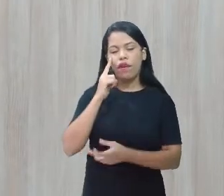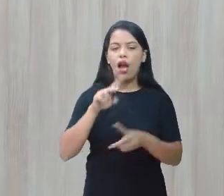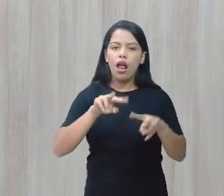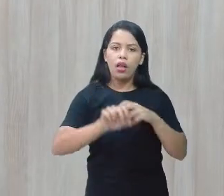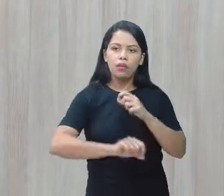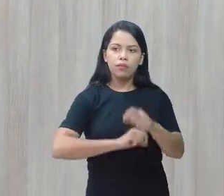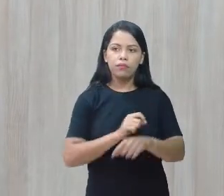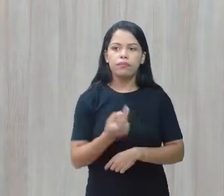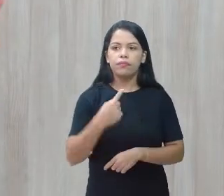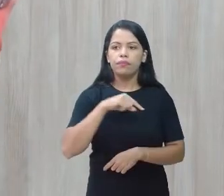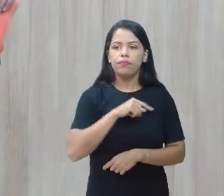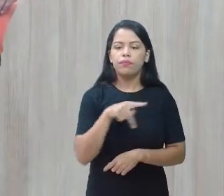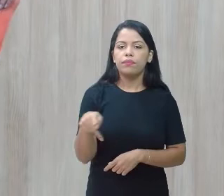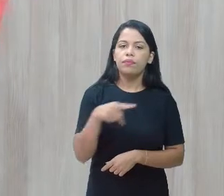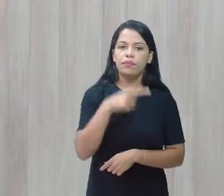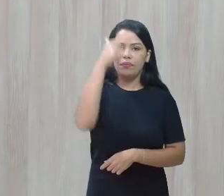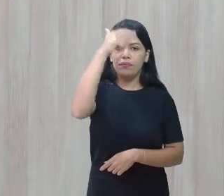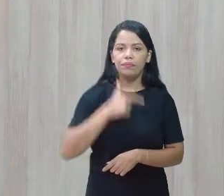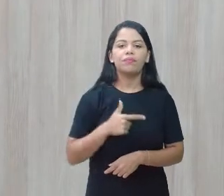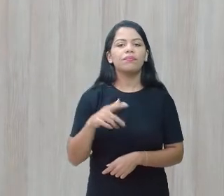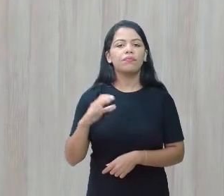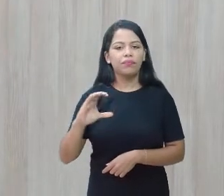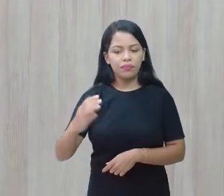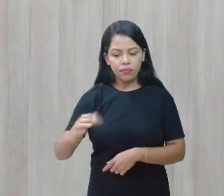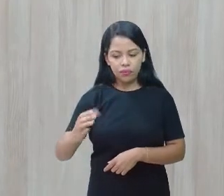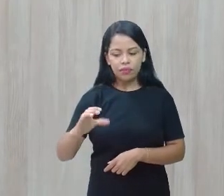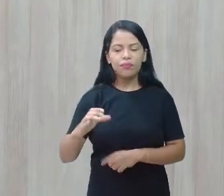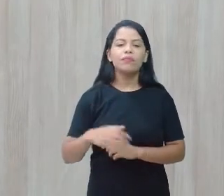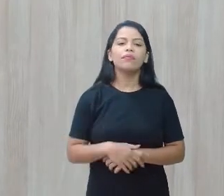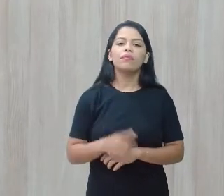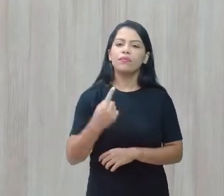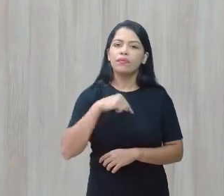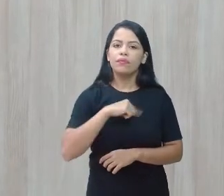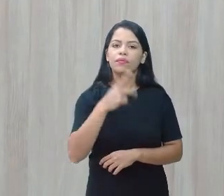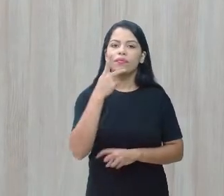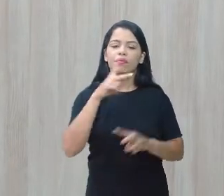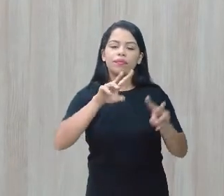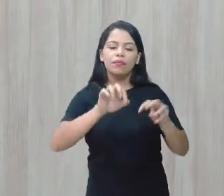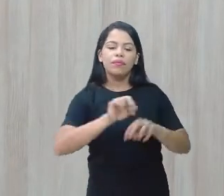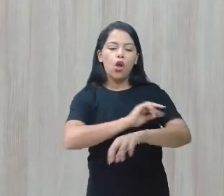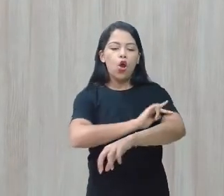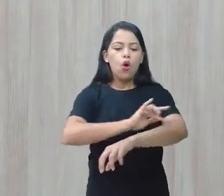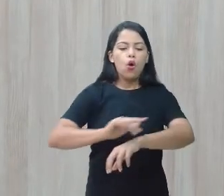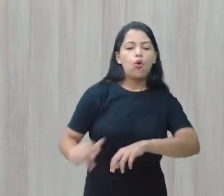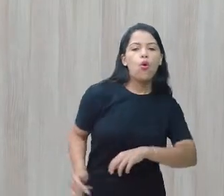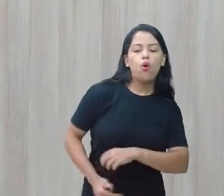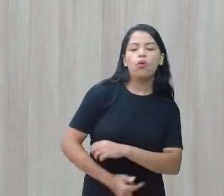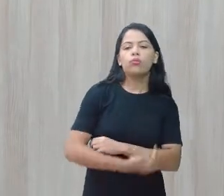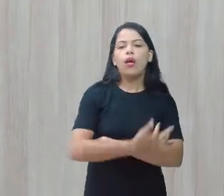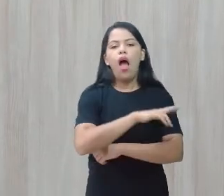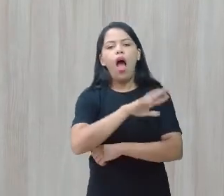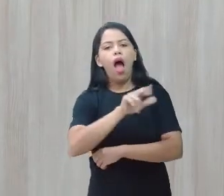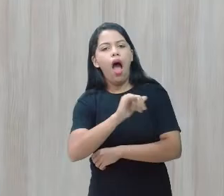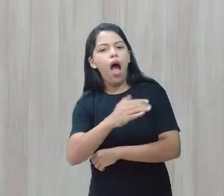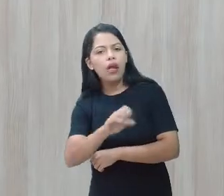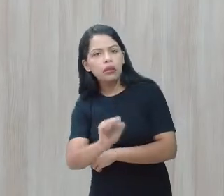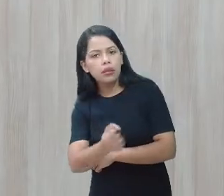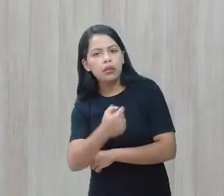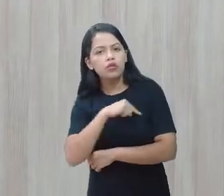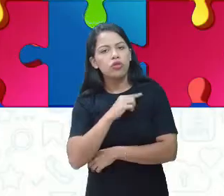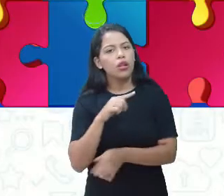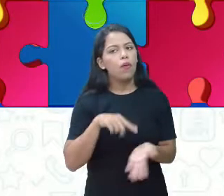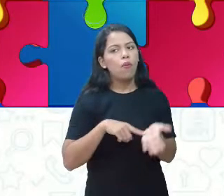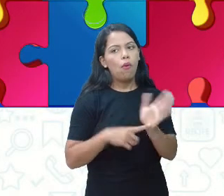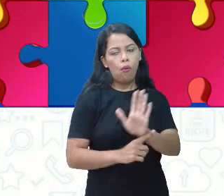né, nós, professoras de ciência, quando falamos a respeito dessa questão das cores, das raças, a gente está mostrando